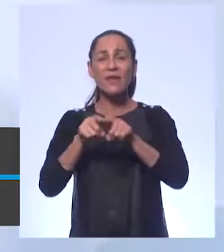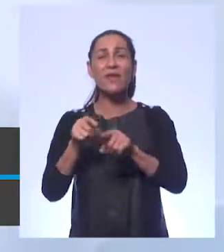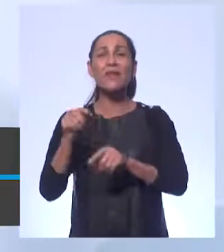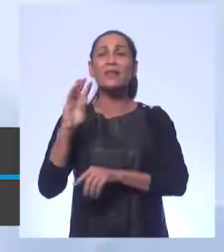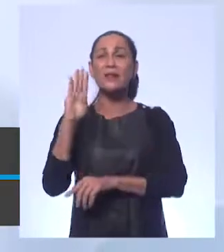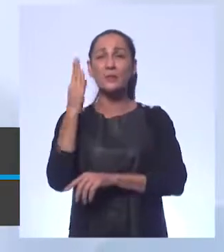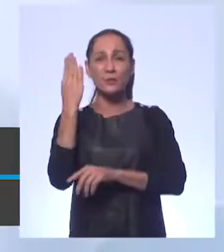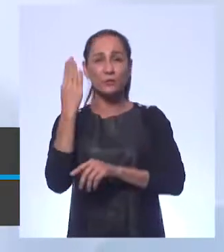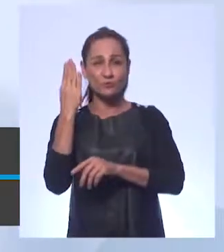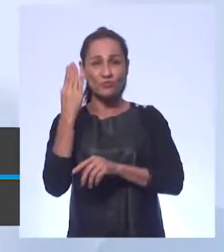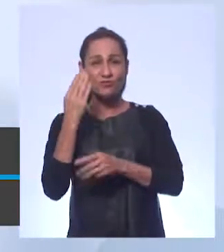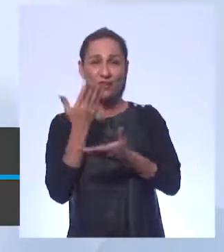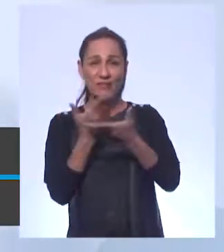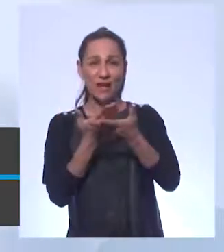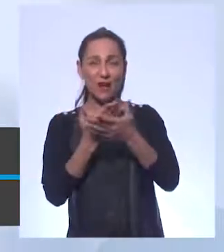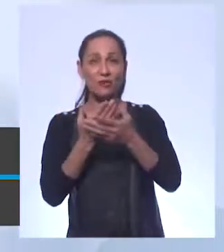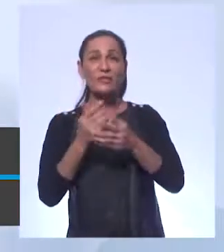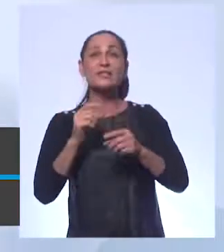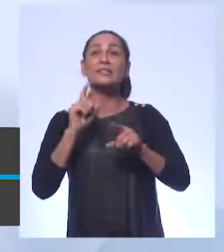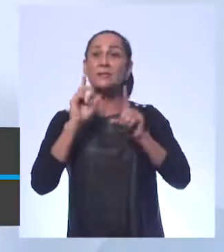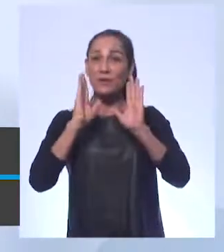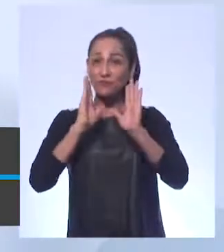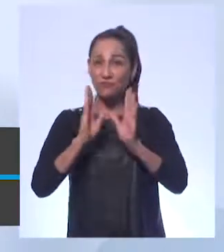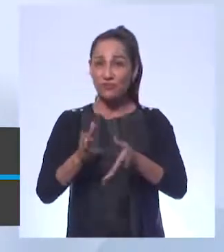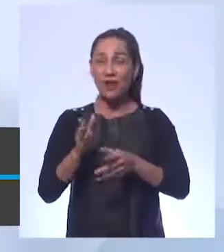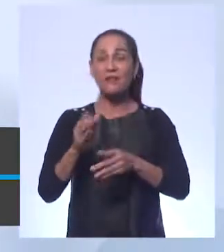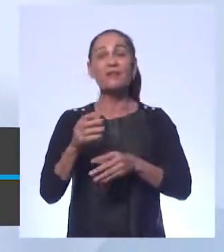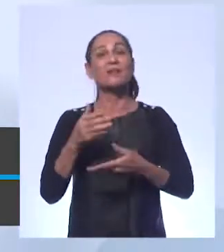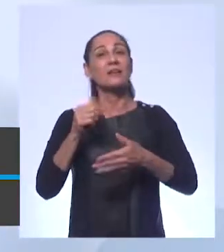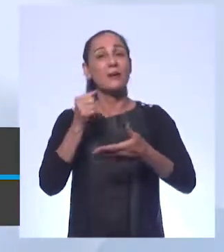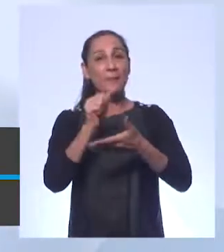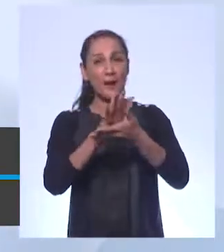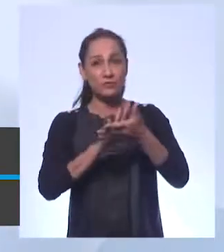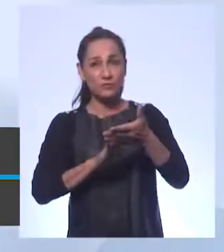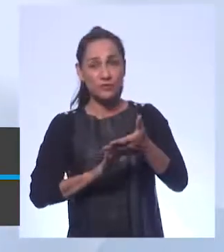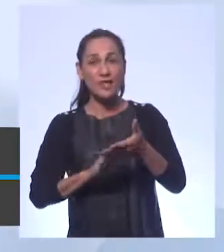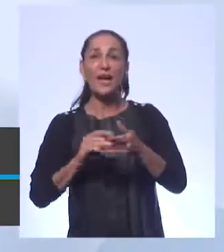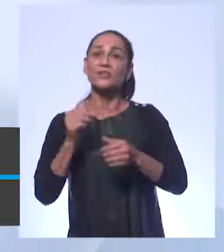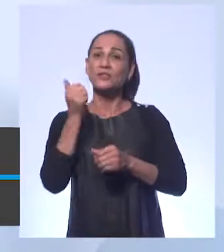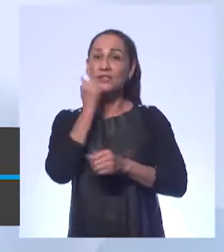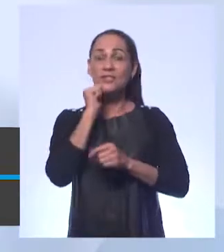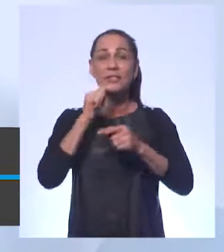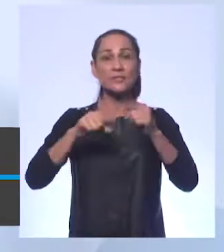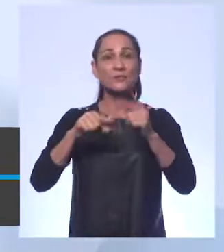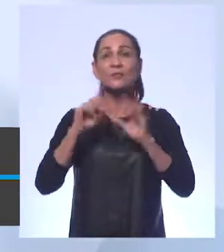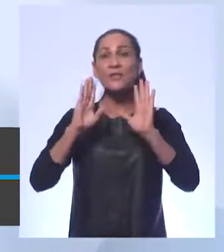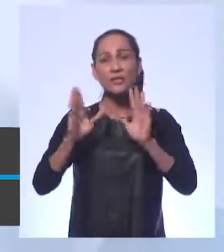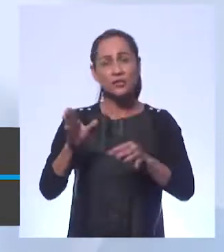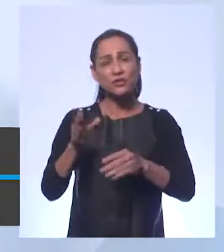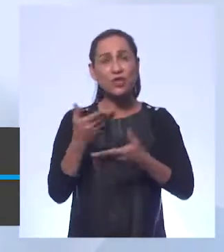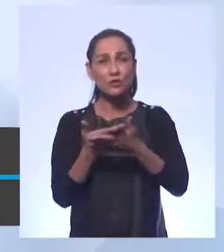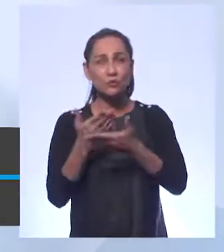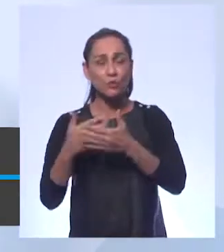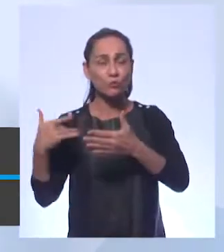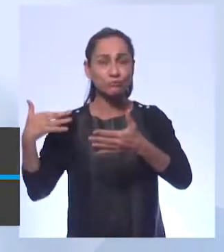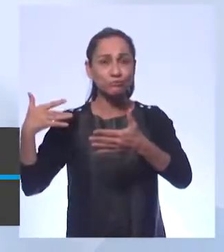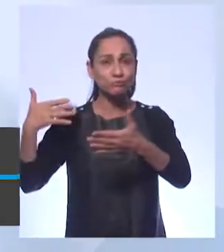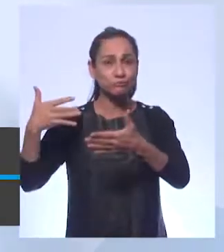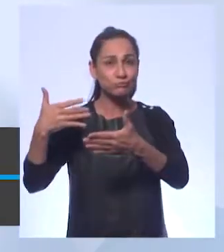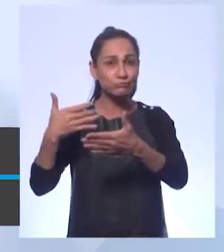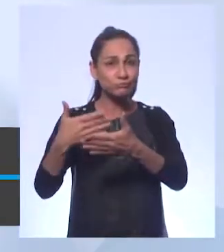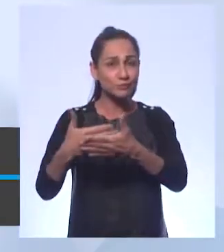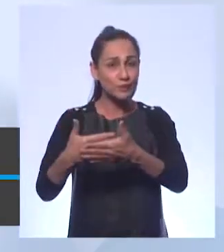com vocês ciências dos materiais, então a gente vai trabalhar aqui também. O que a gente já estudou no decorrer de todo